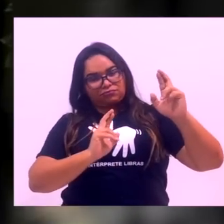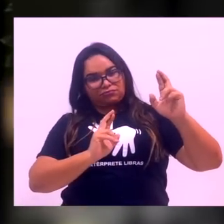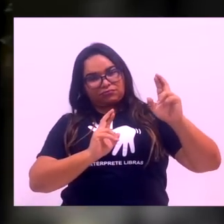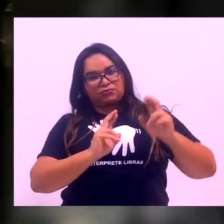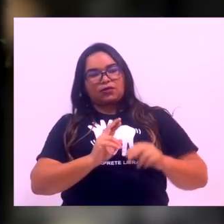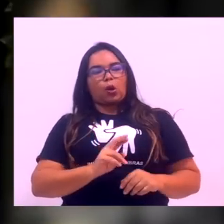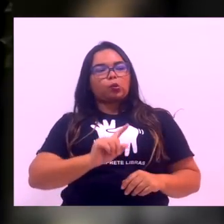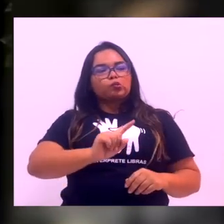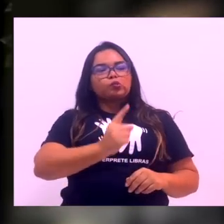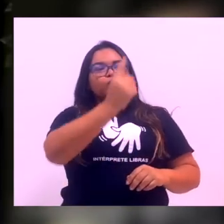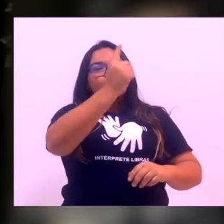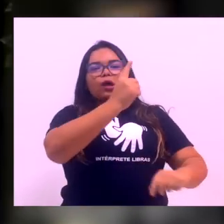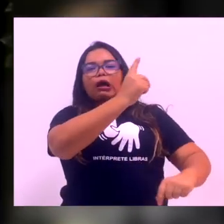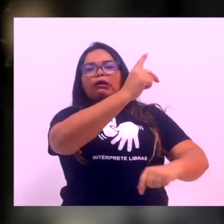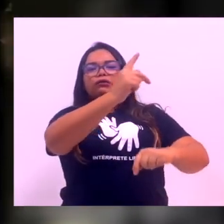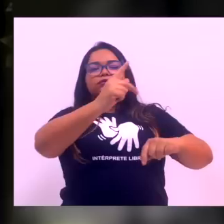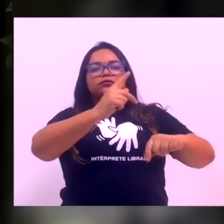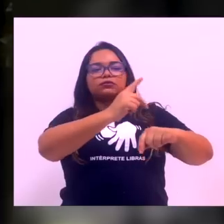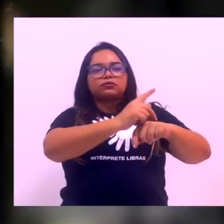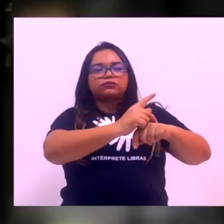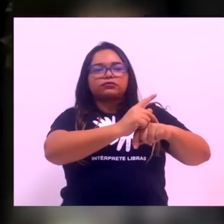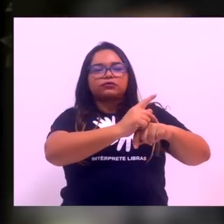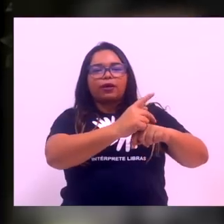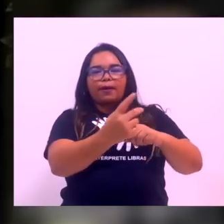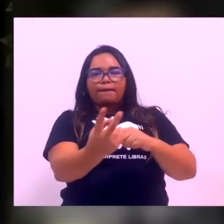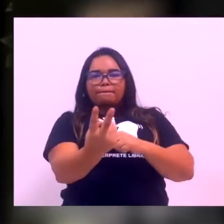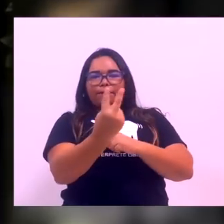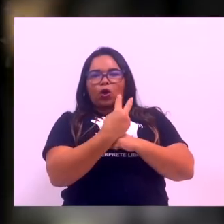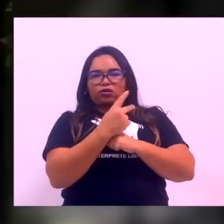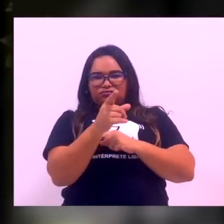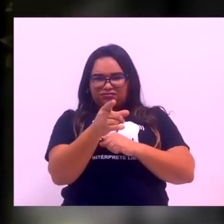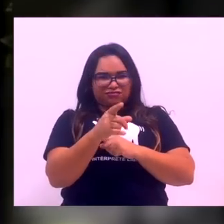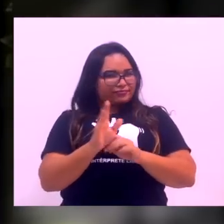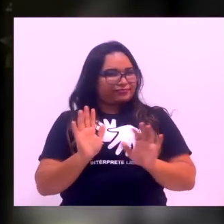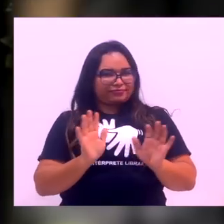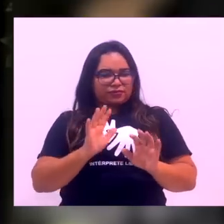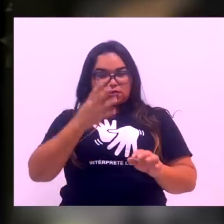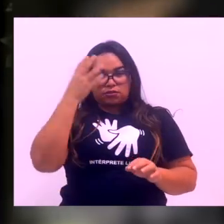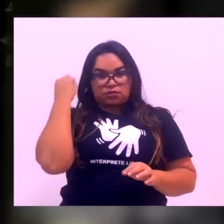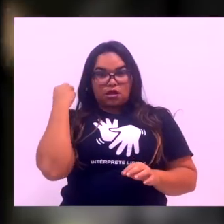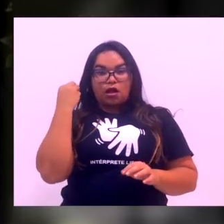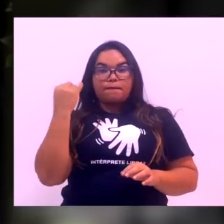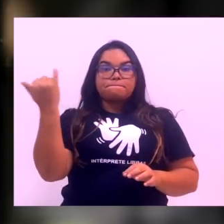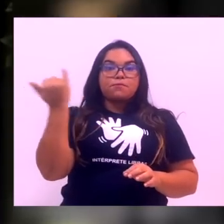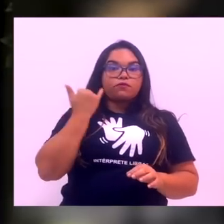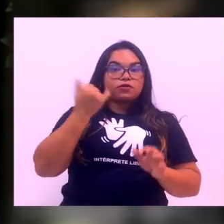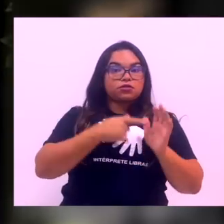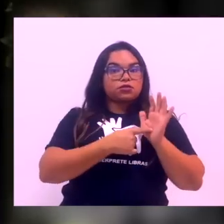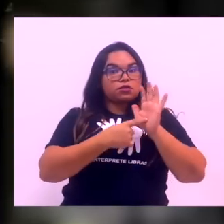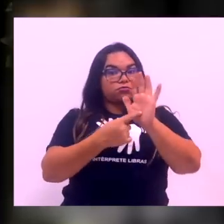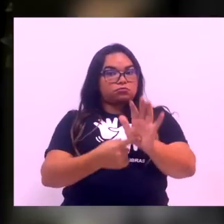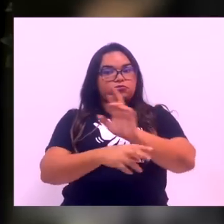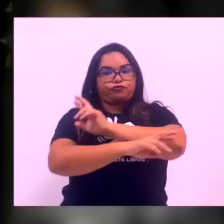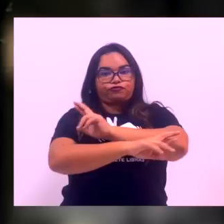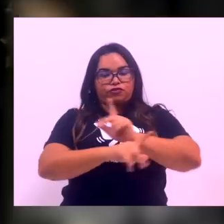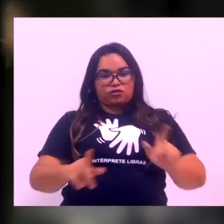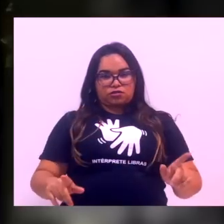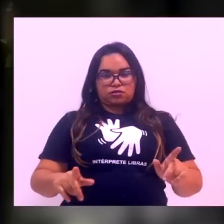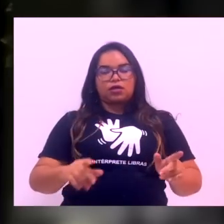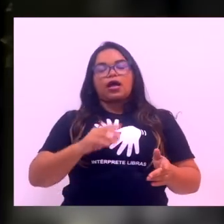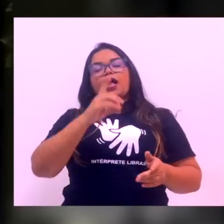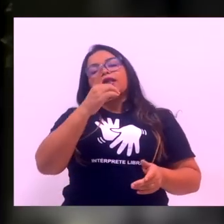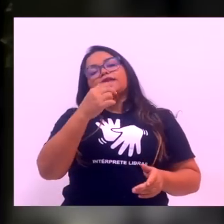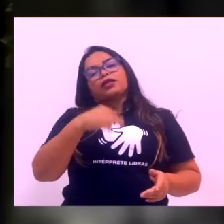nós temos hoje. Então, se você tem esperança de que uma dessas nações vá